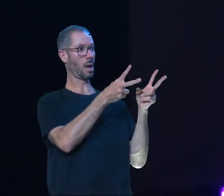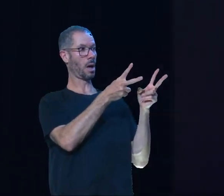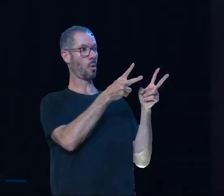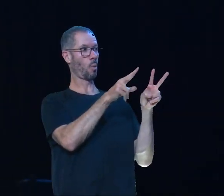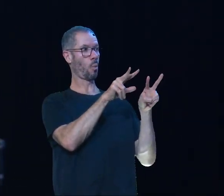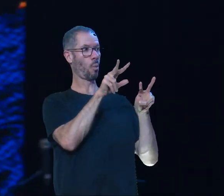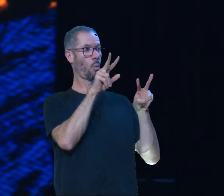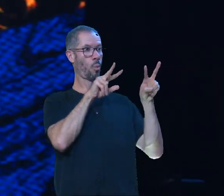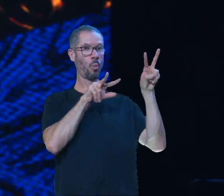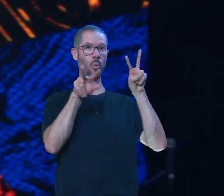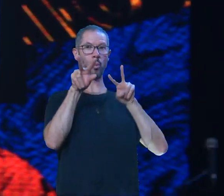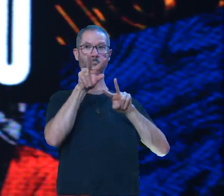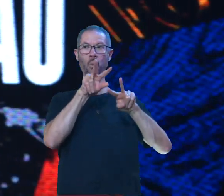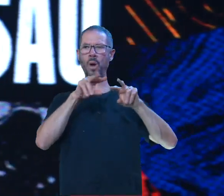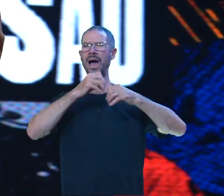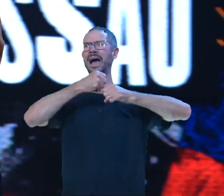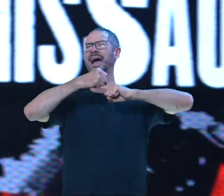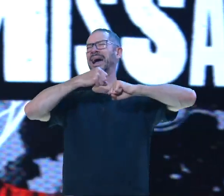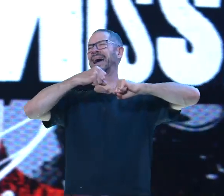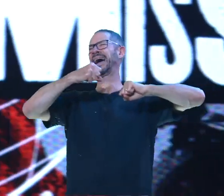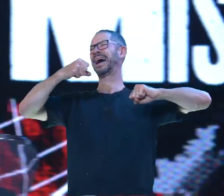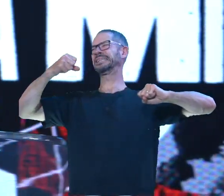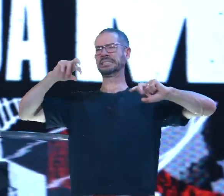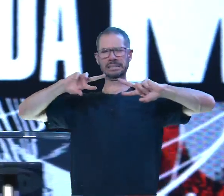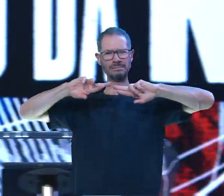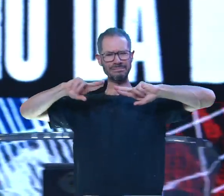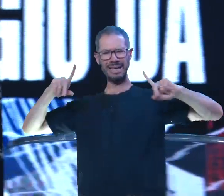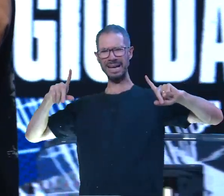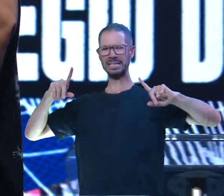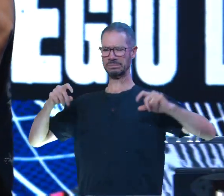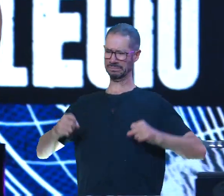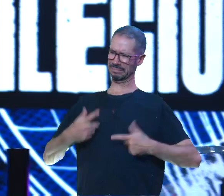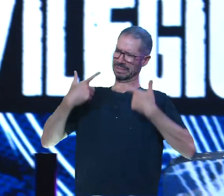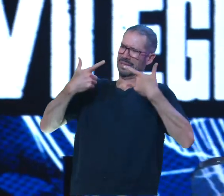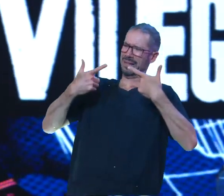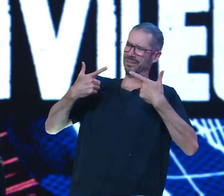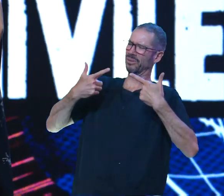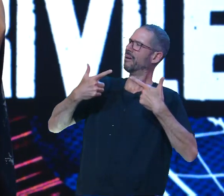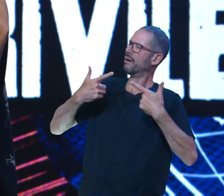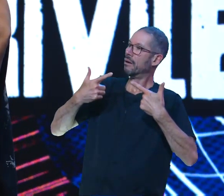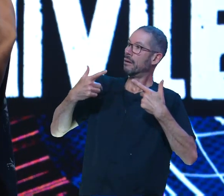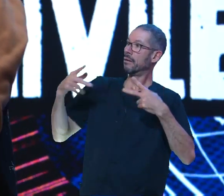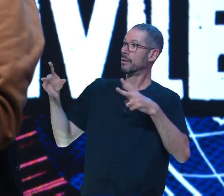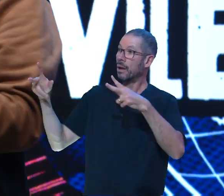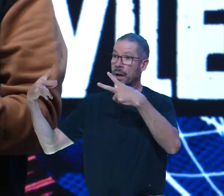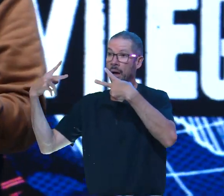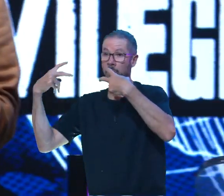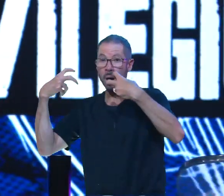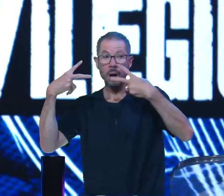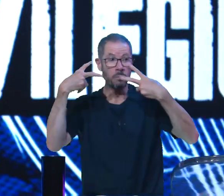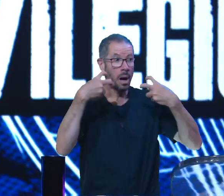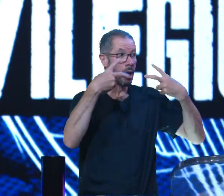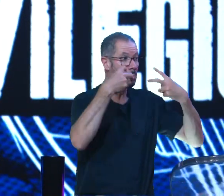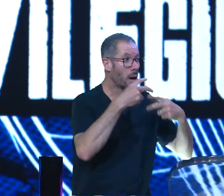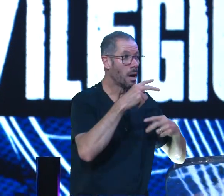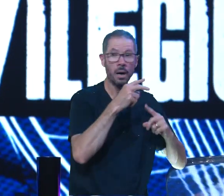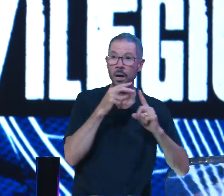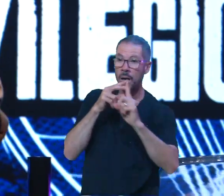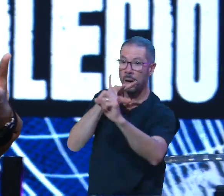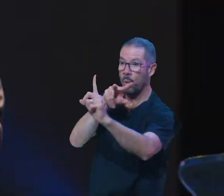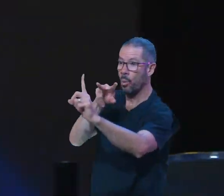Porque é algo tão grande, tão diferente, tão estranho, que chama a atenção de todo mundo. Porque vão olhar para você e falar assim: